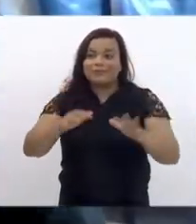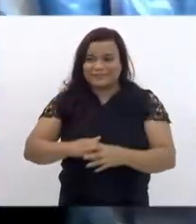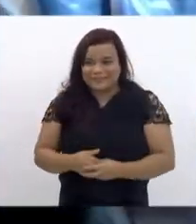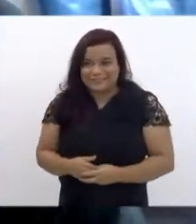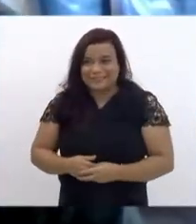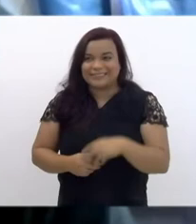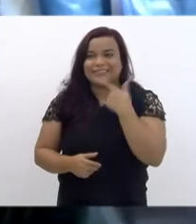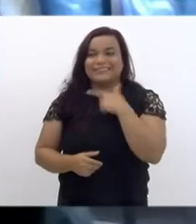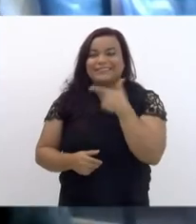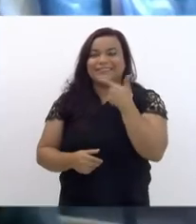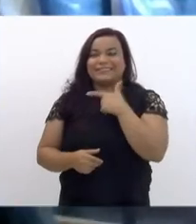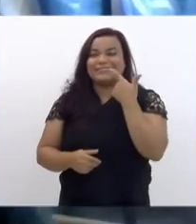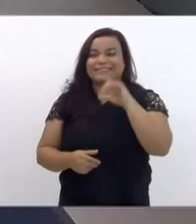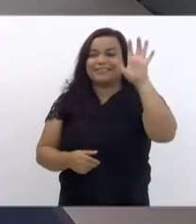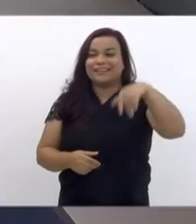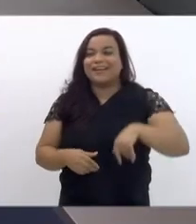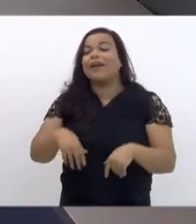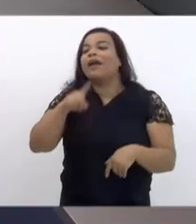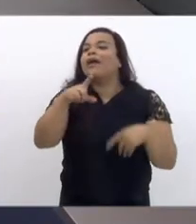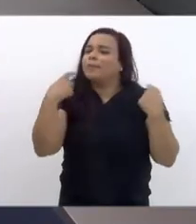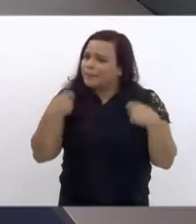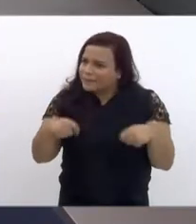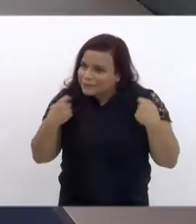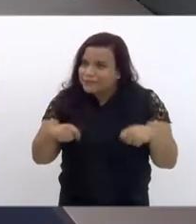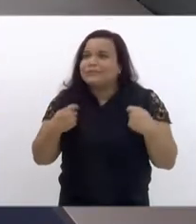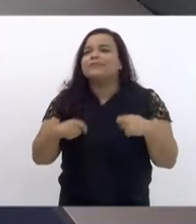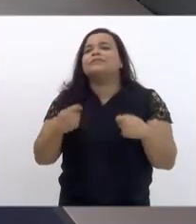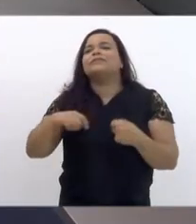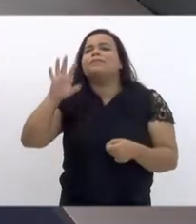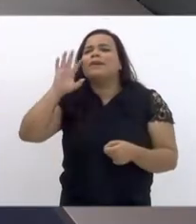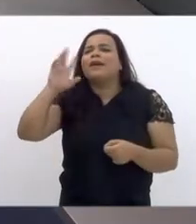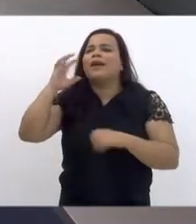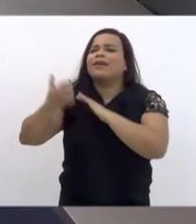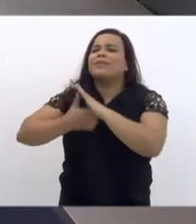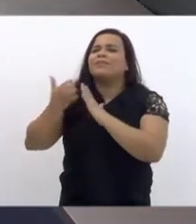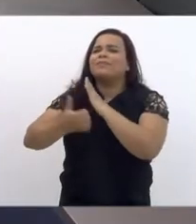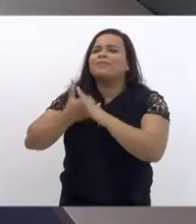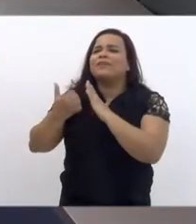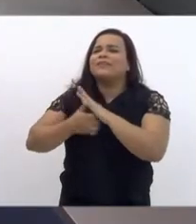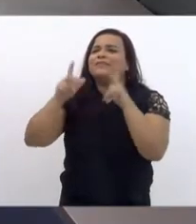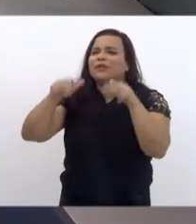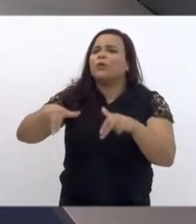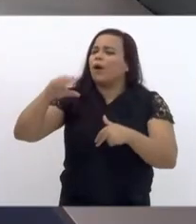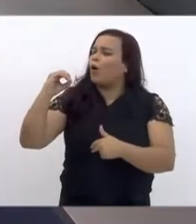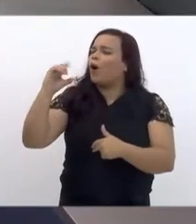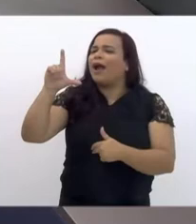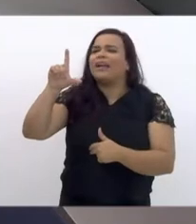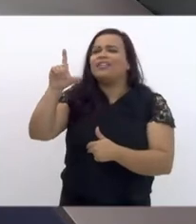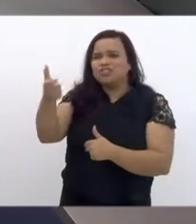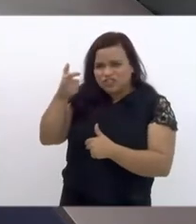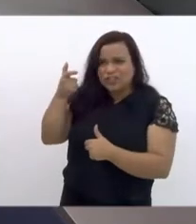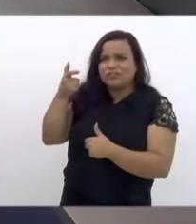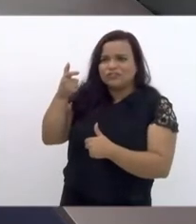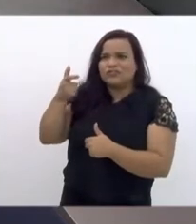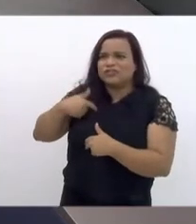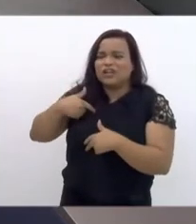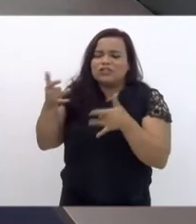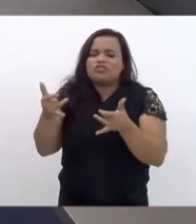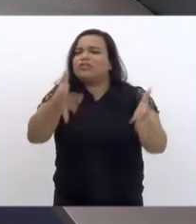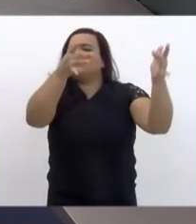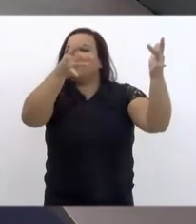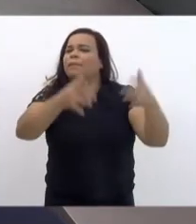aqui. Você precisa se reportar àquelas empresas tipo LX. Você está muito apegado em mim. Tem que